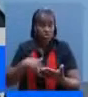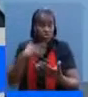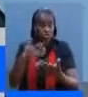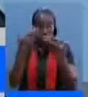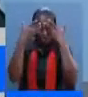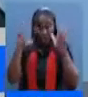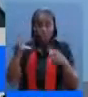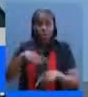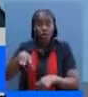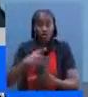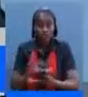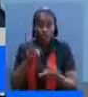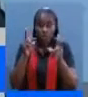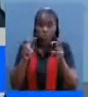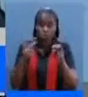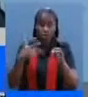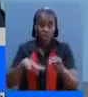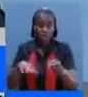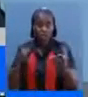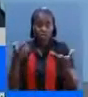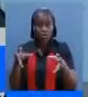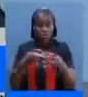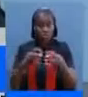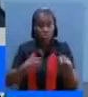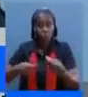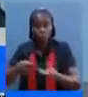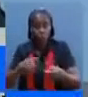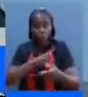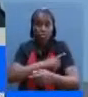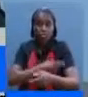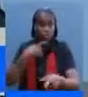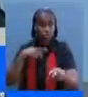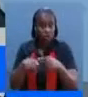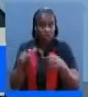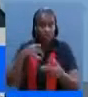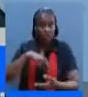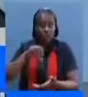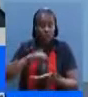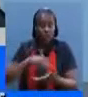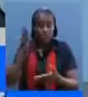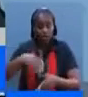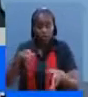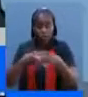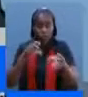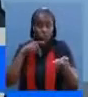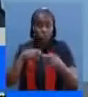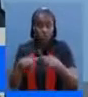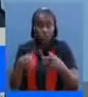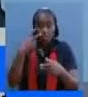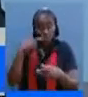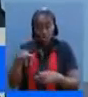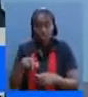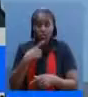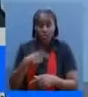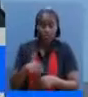desta matéria, quer no quadro da organização do poder político, quer em sede dos direitos dos partidos políticos, demonstra